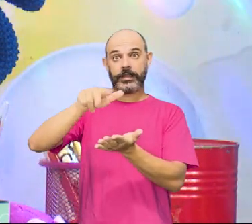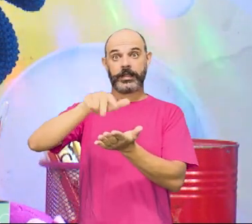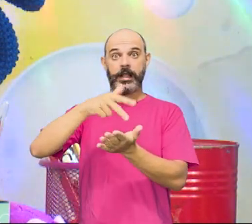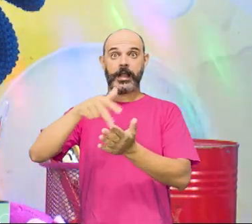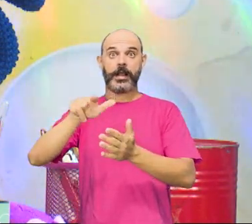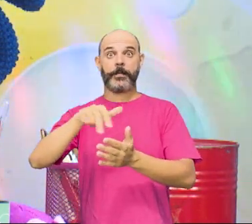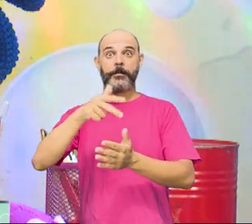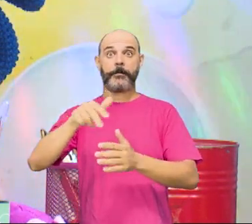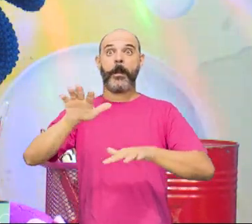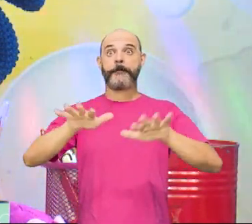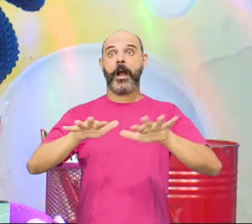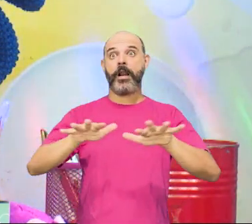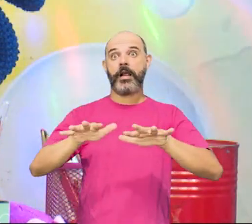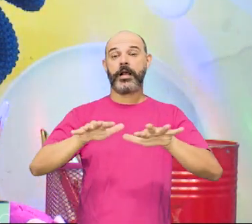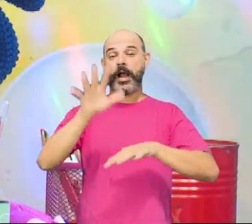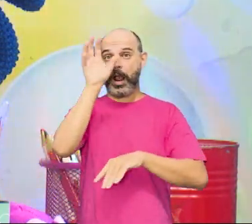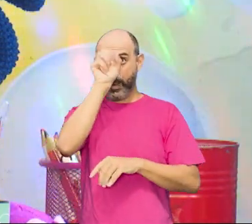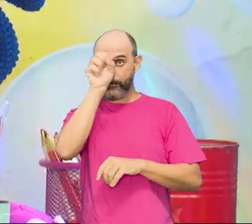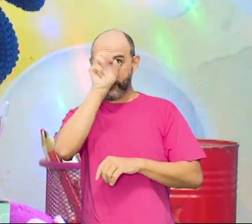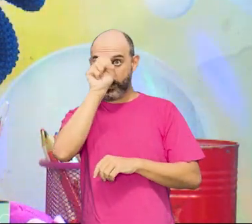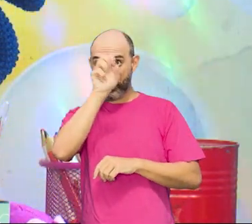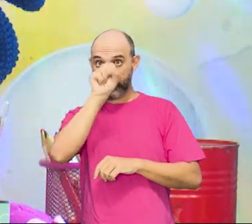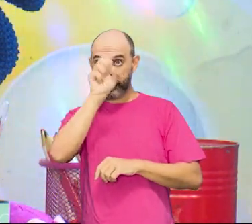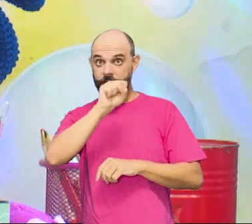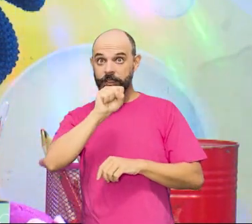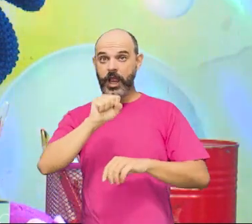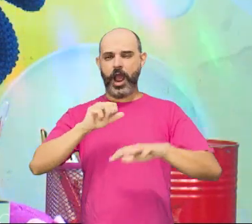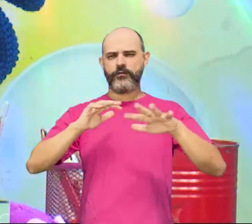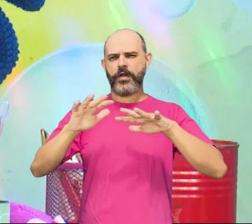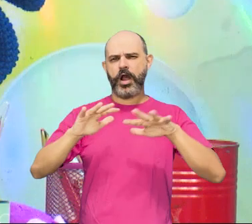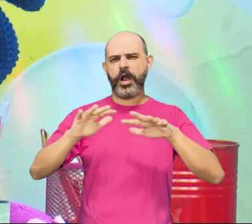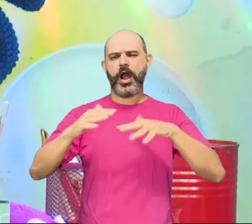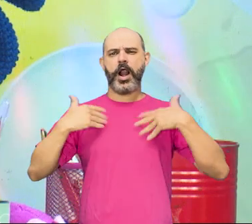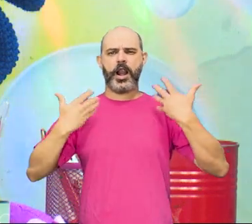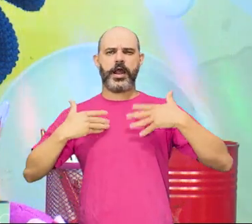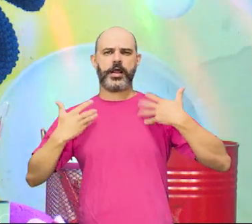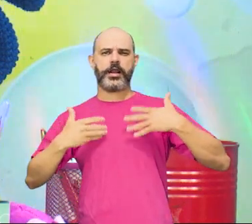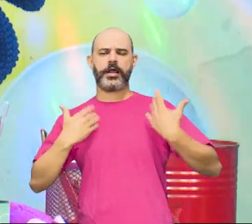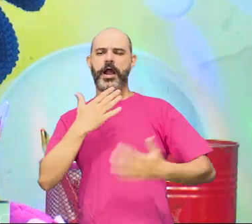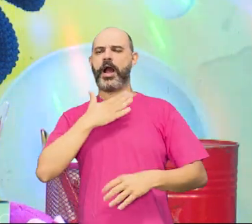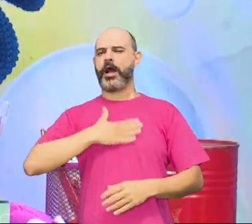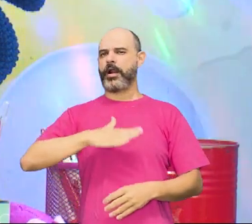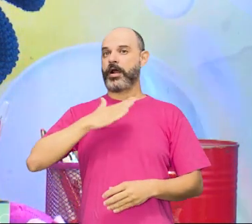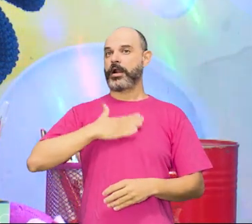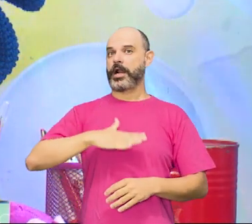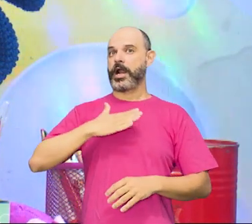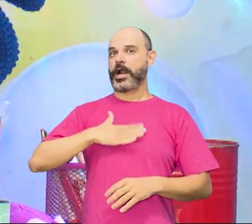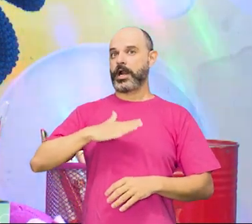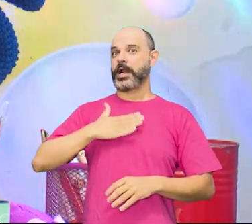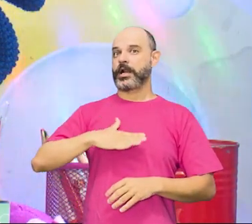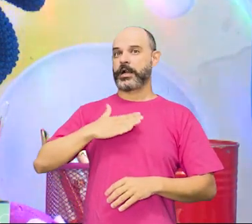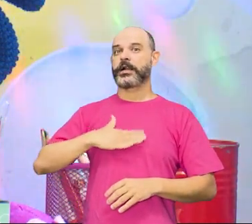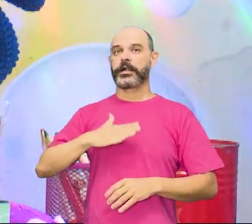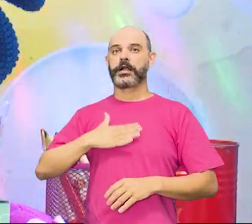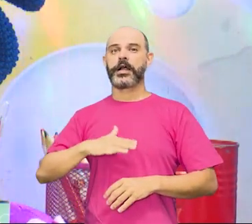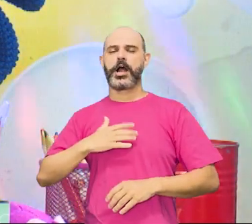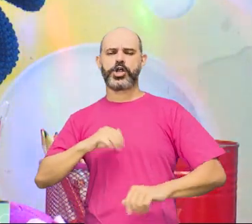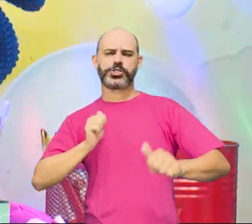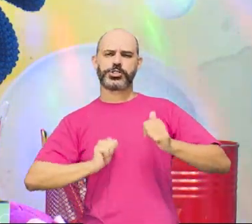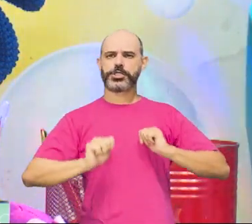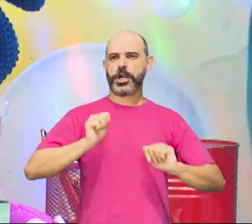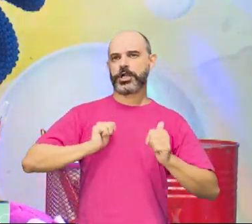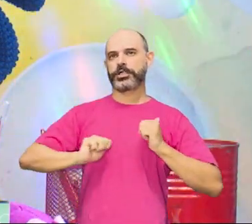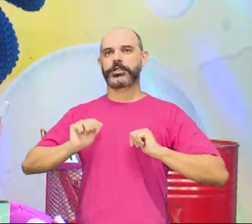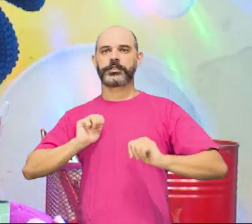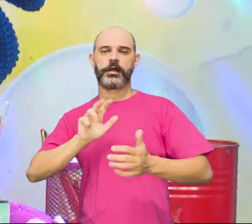Dança, balança, aprende com vibração, alegria, tranquilidade e agitação. Dançar